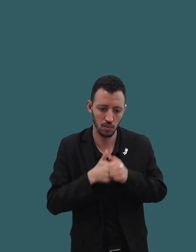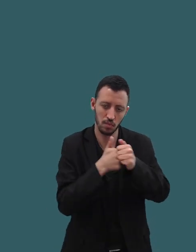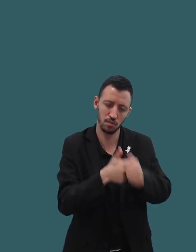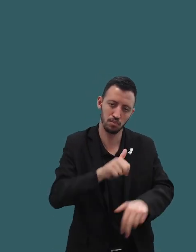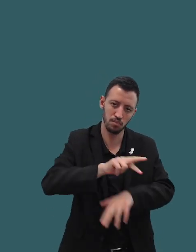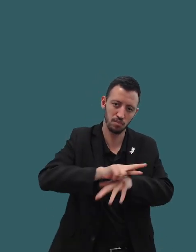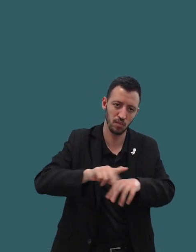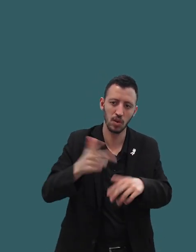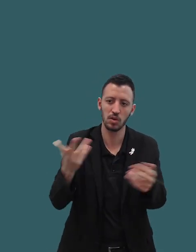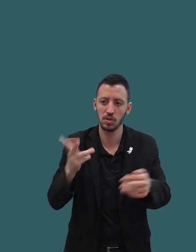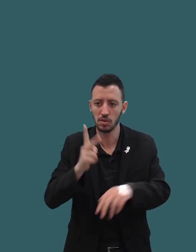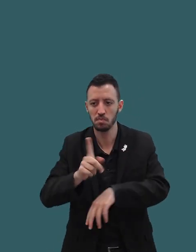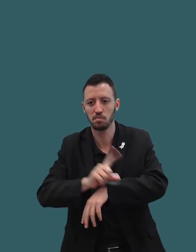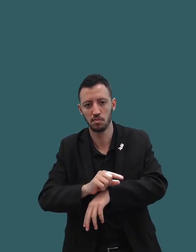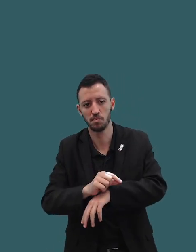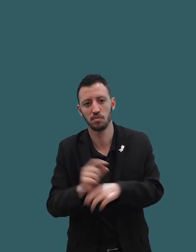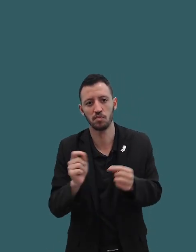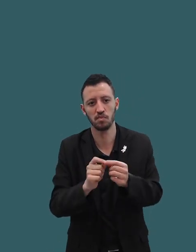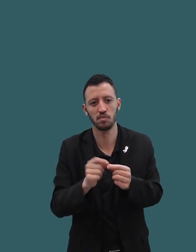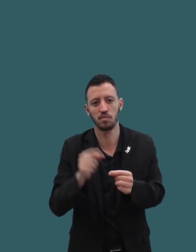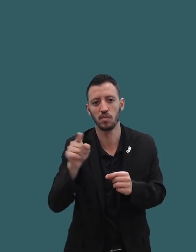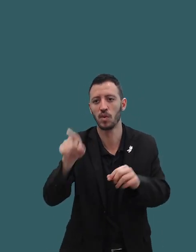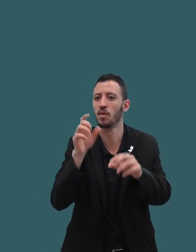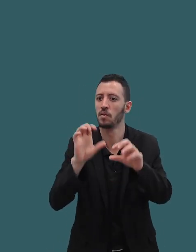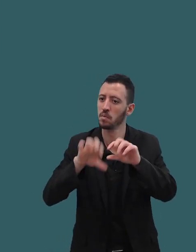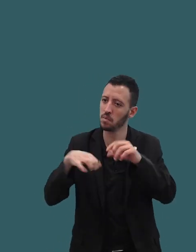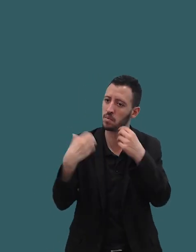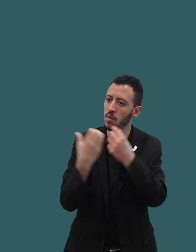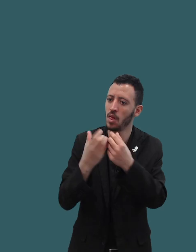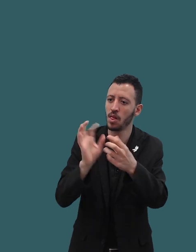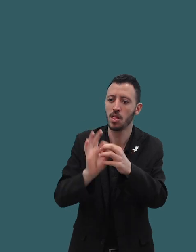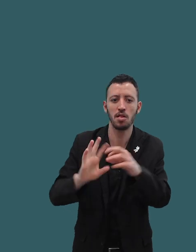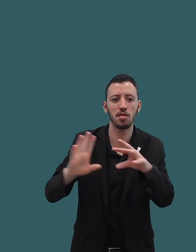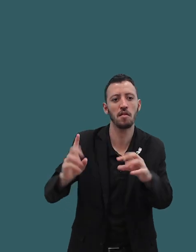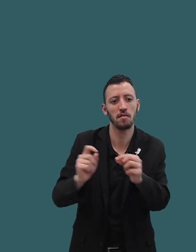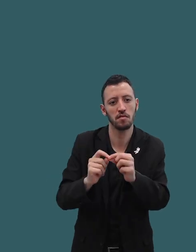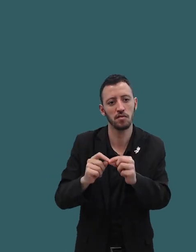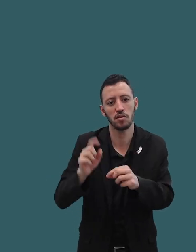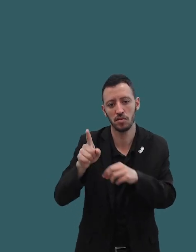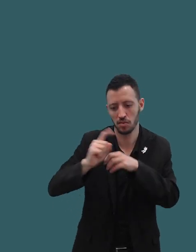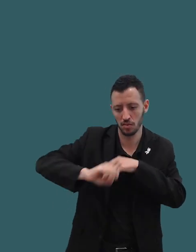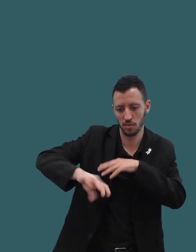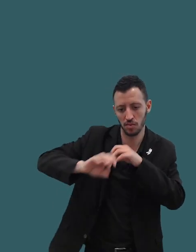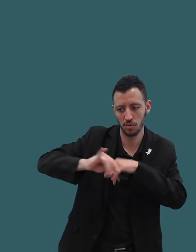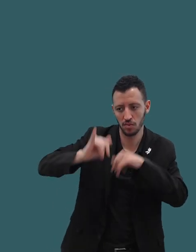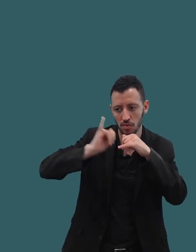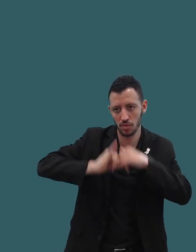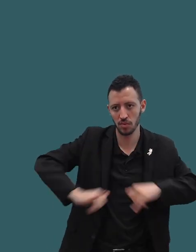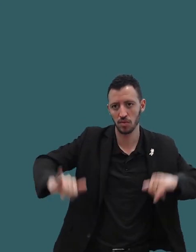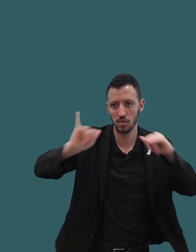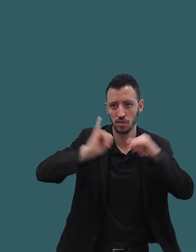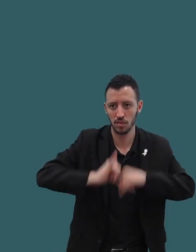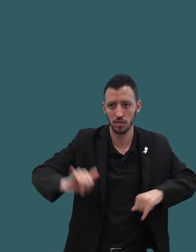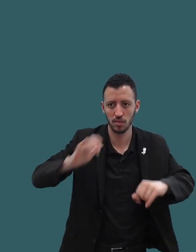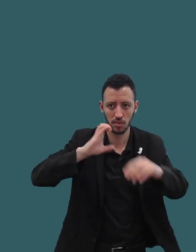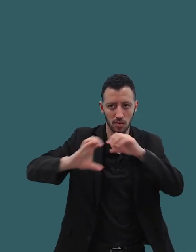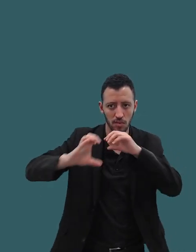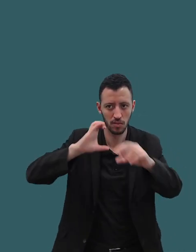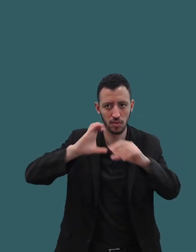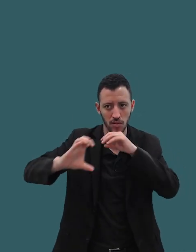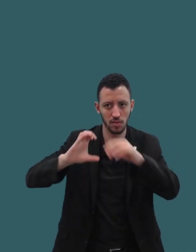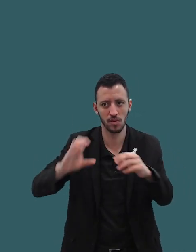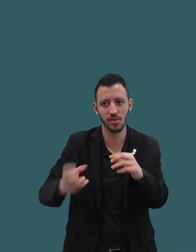acompanhando em diversos momentos. A Sávia, que fez a conferência livre de educação, divulgação e